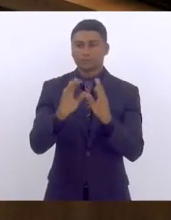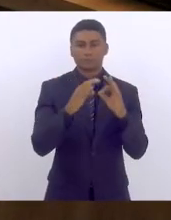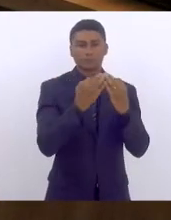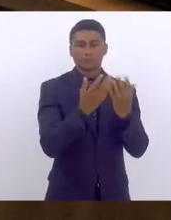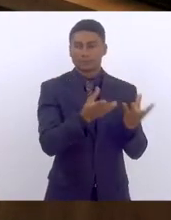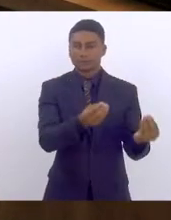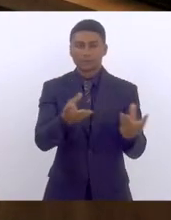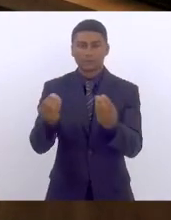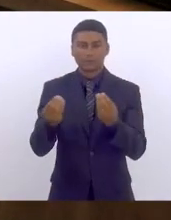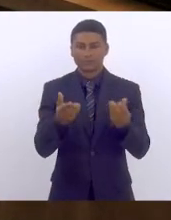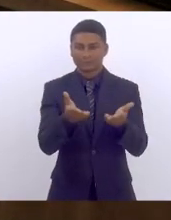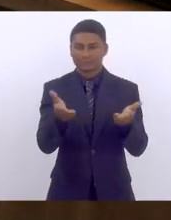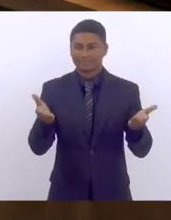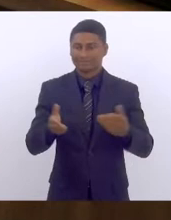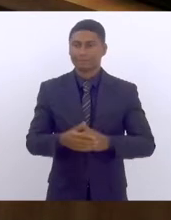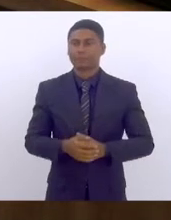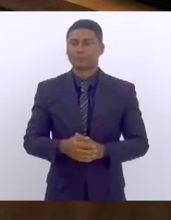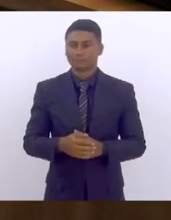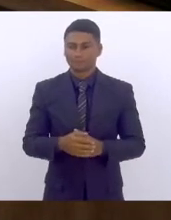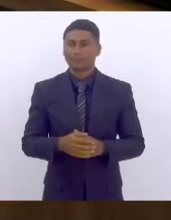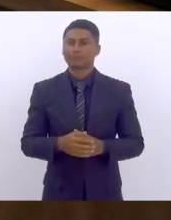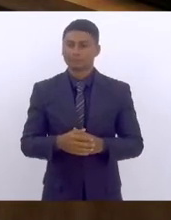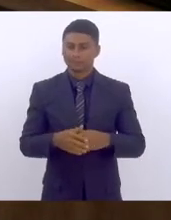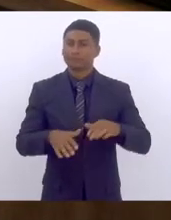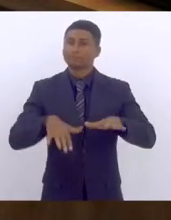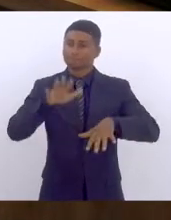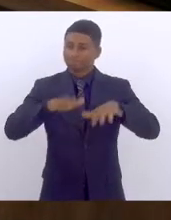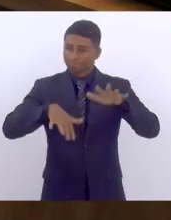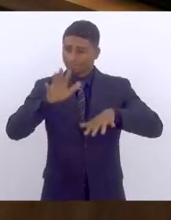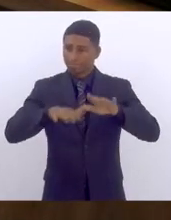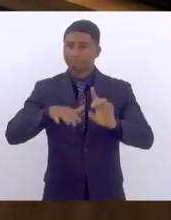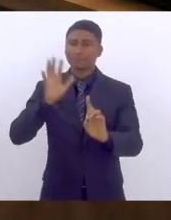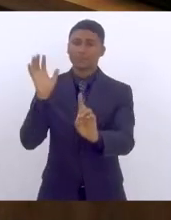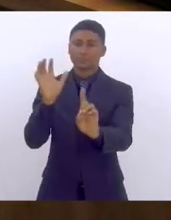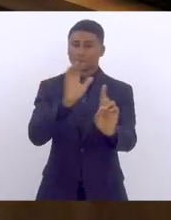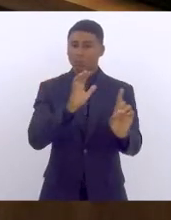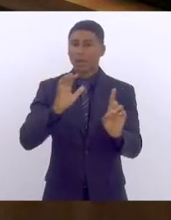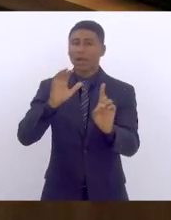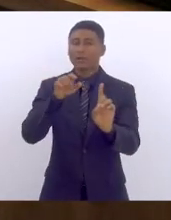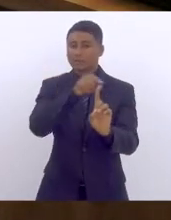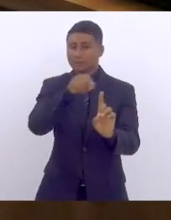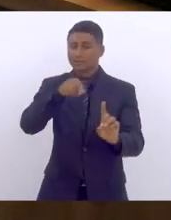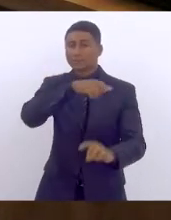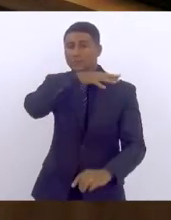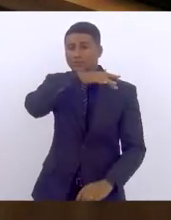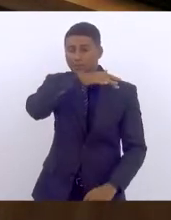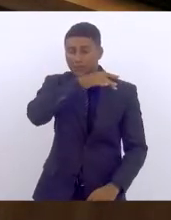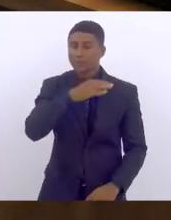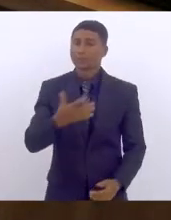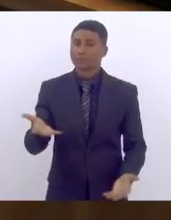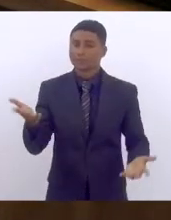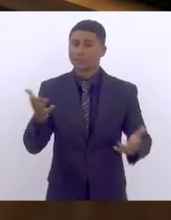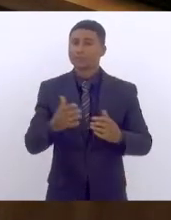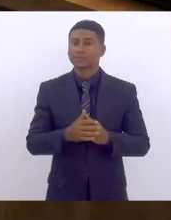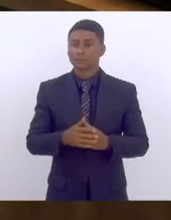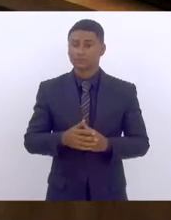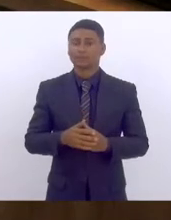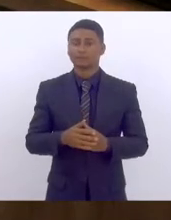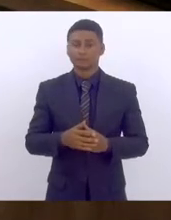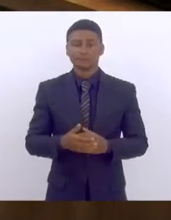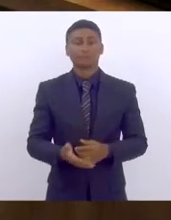produzir situações bem complicadas, impactos negativos, inclusive. Muitas experiências,